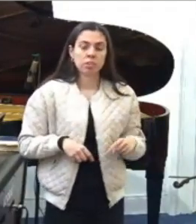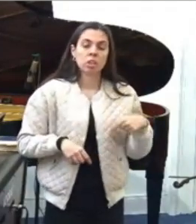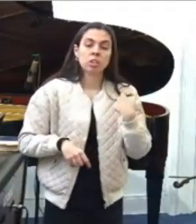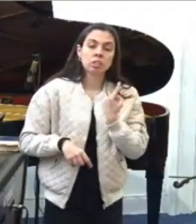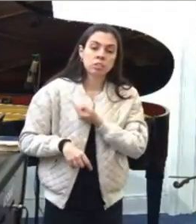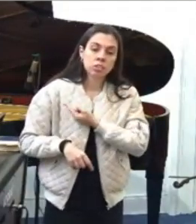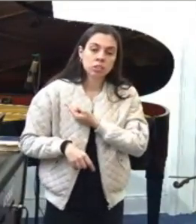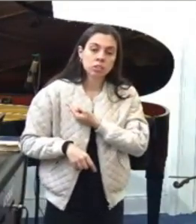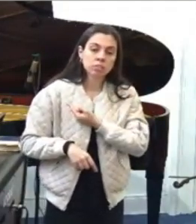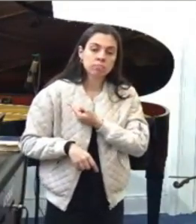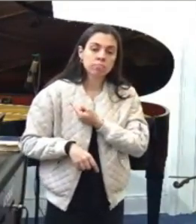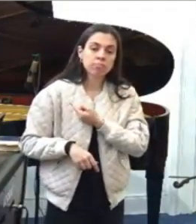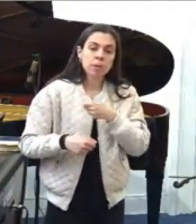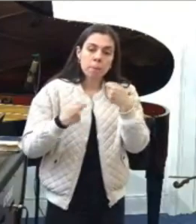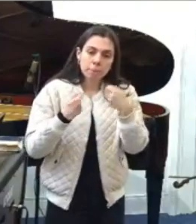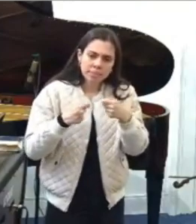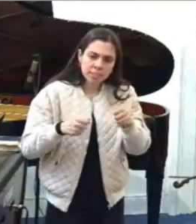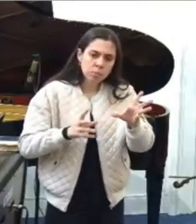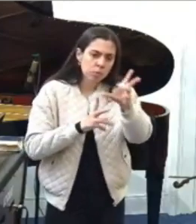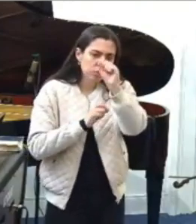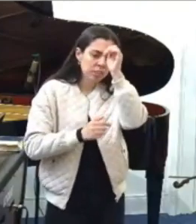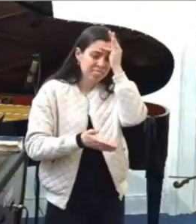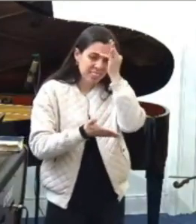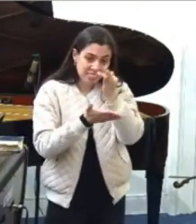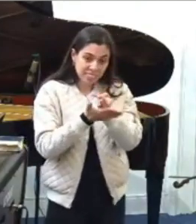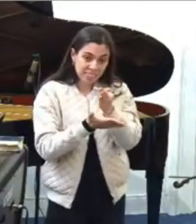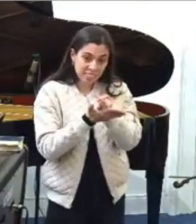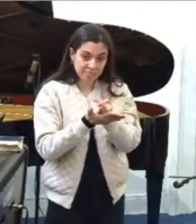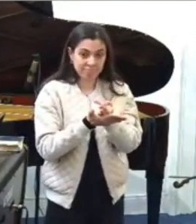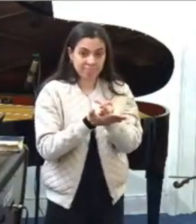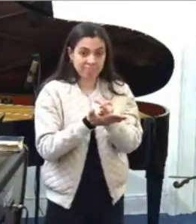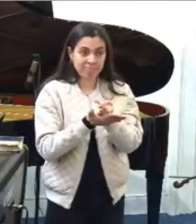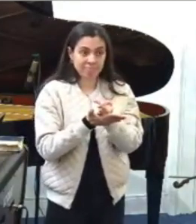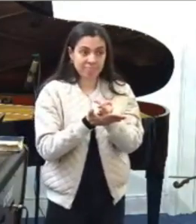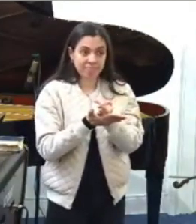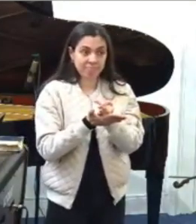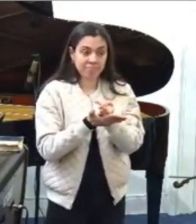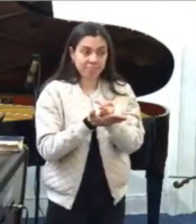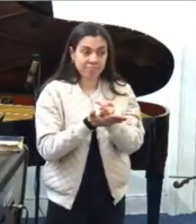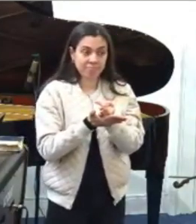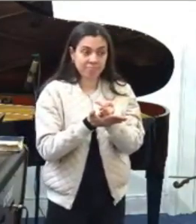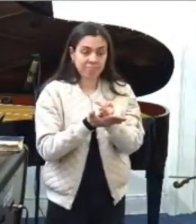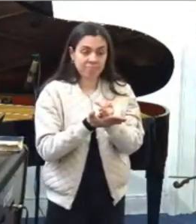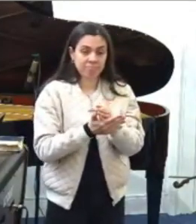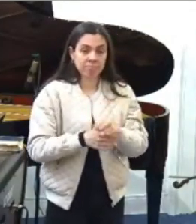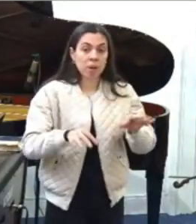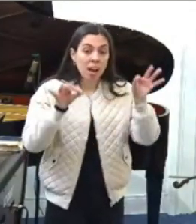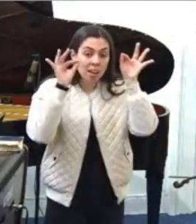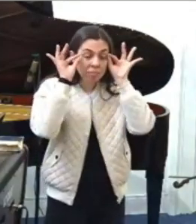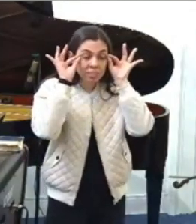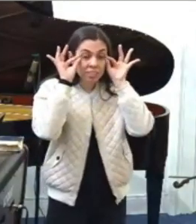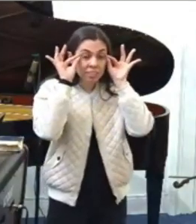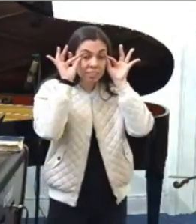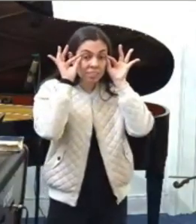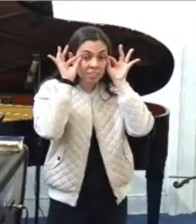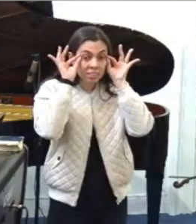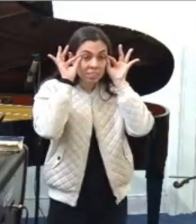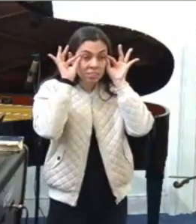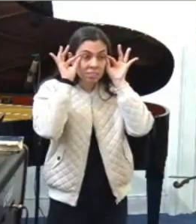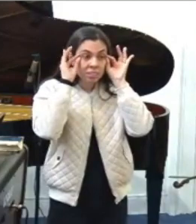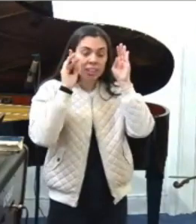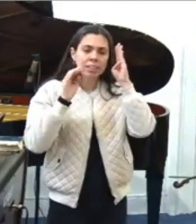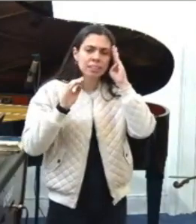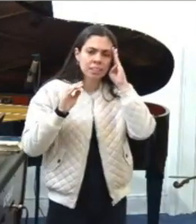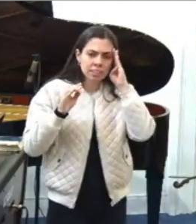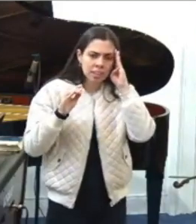A consciência de que existe perseguição deve nutrir em nós uma mente tão alerta que nós devemos